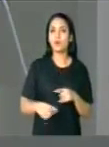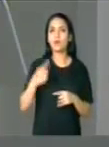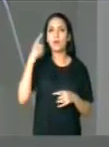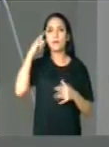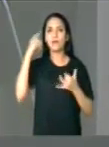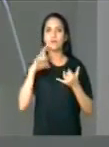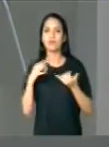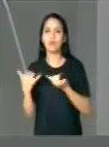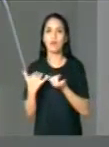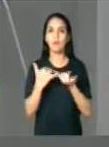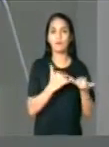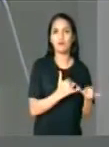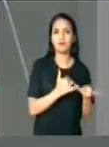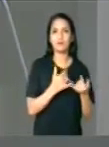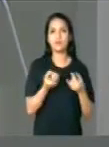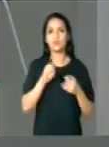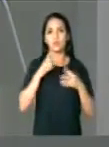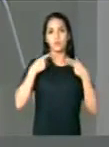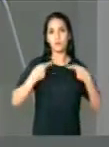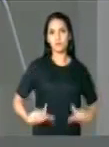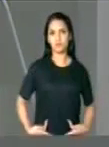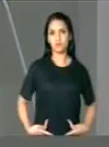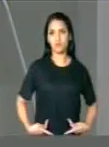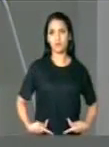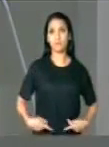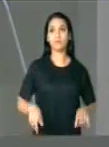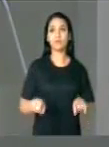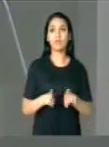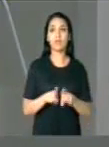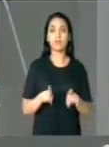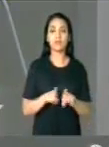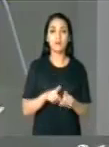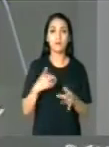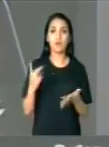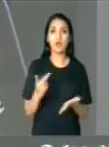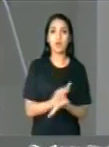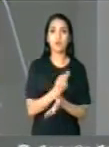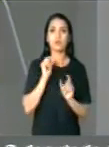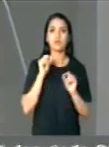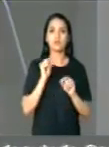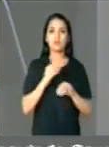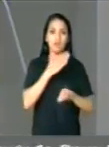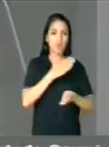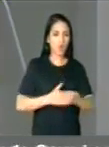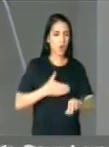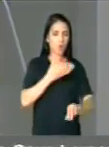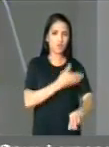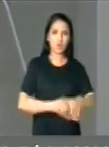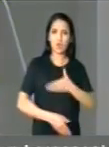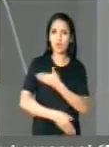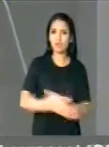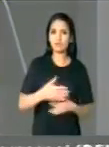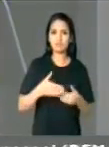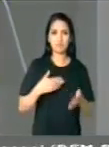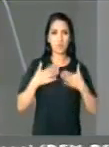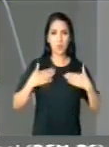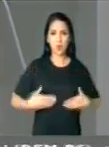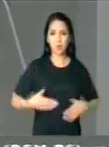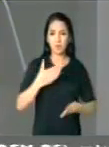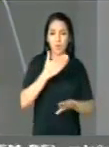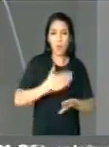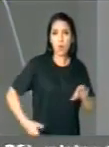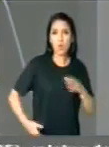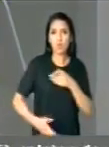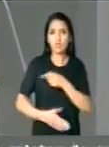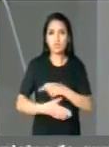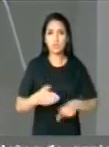ou de comportamento. E ainda a mutilação feminina, mais de 135 milhões de